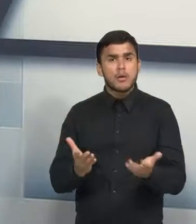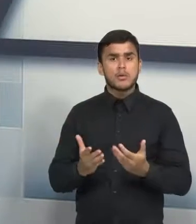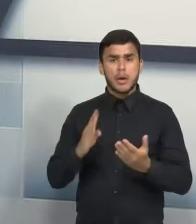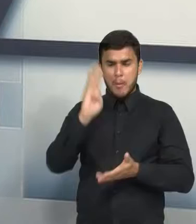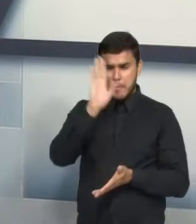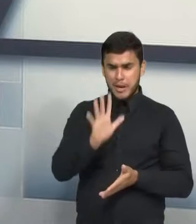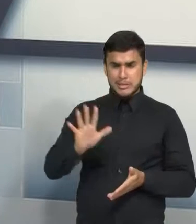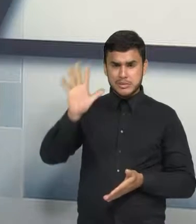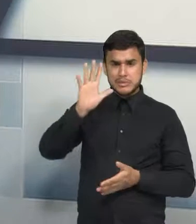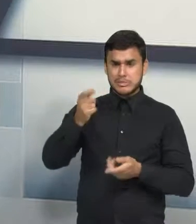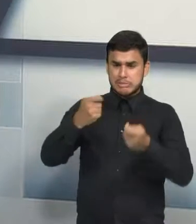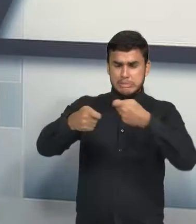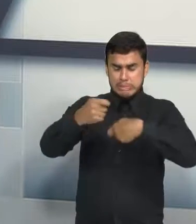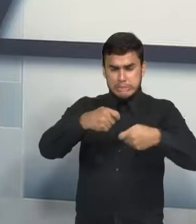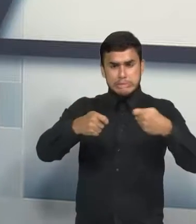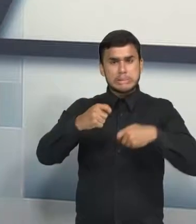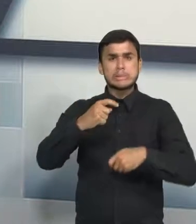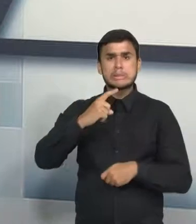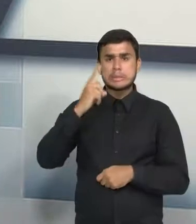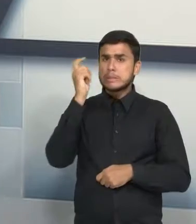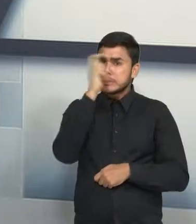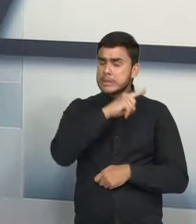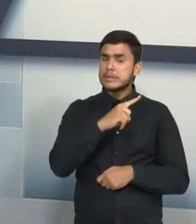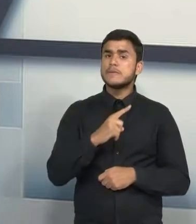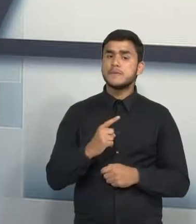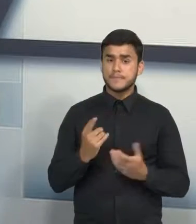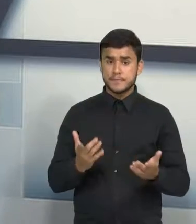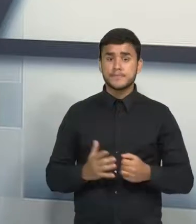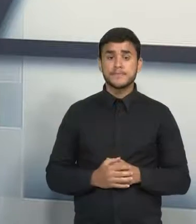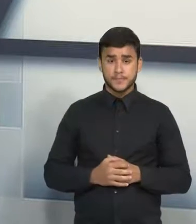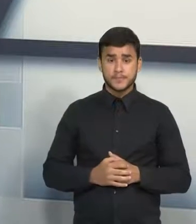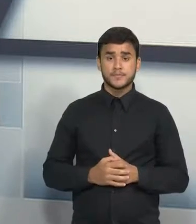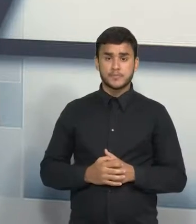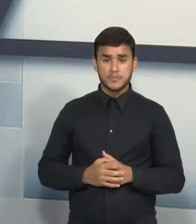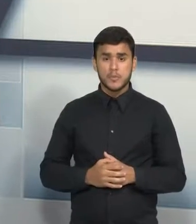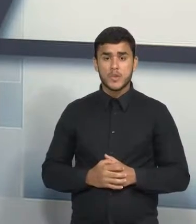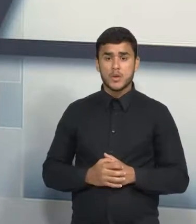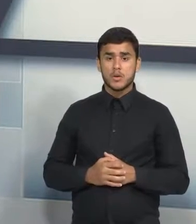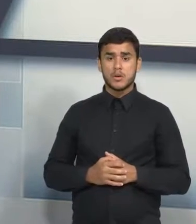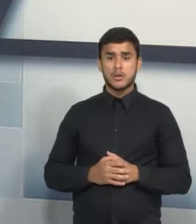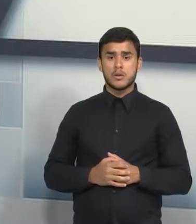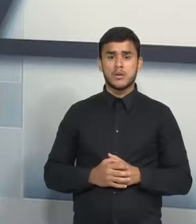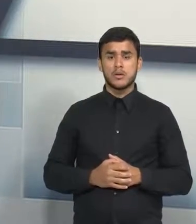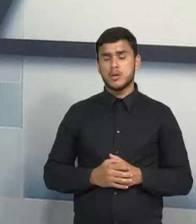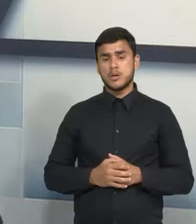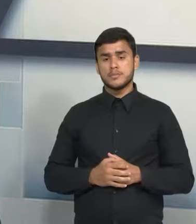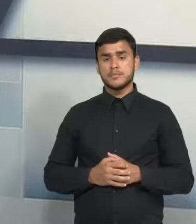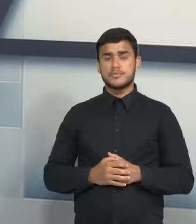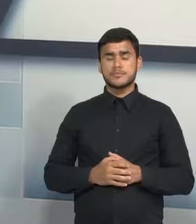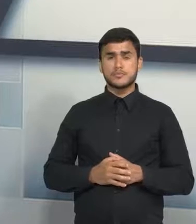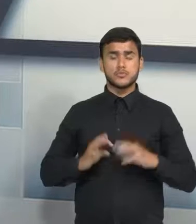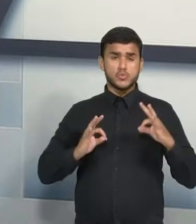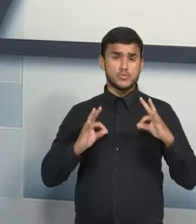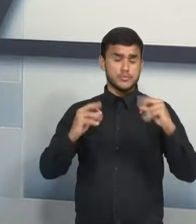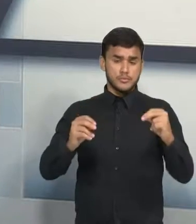com dificuldade financeira paga o soldo de 250, 300